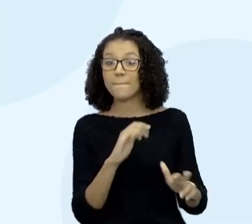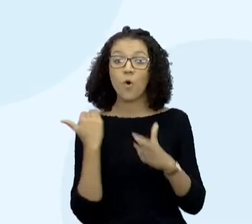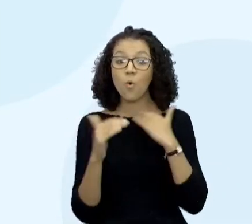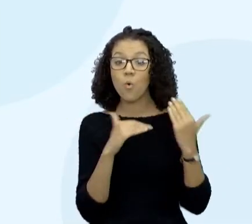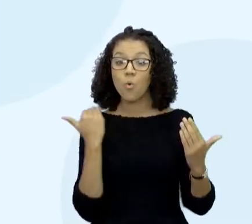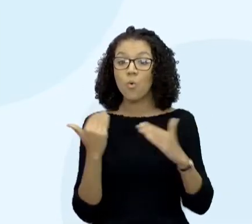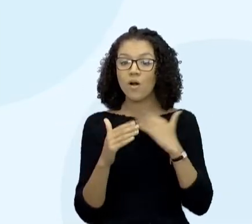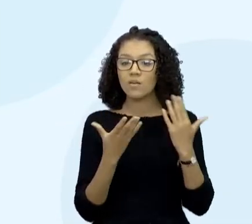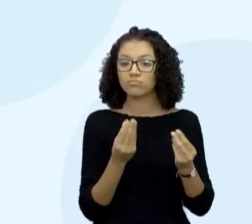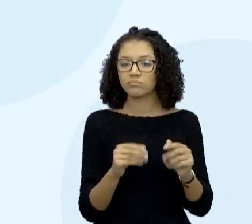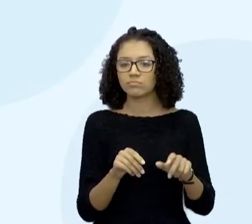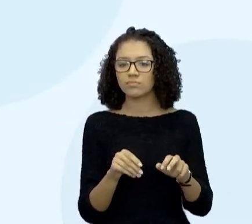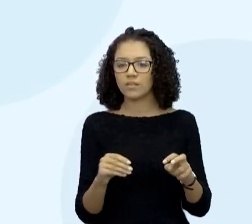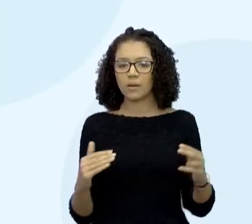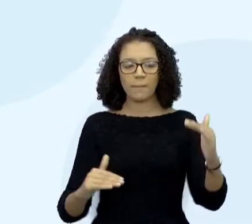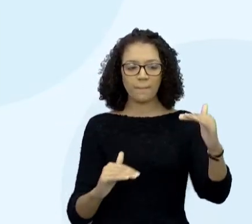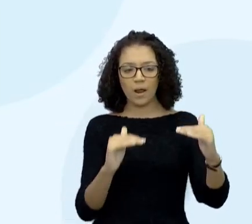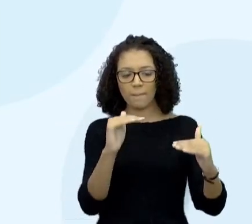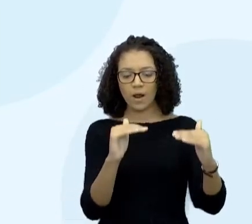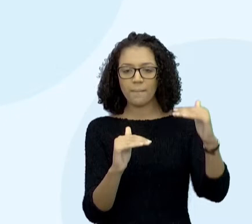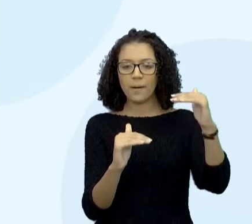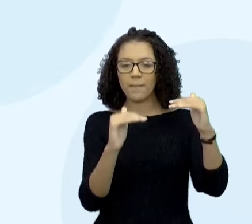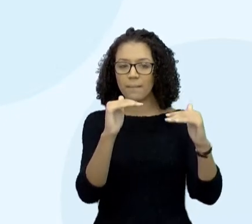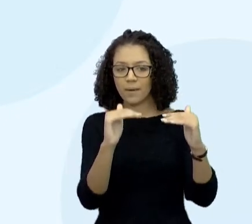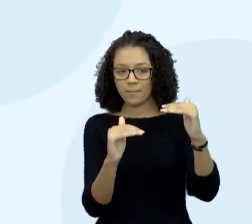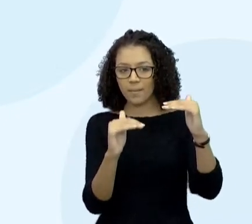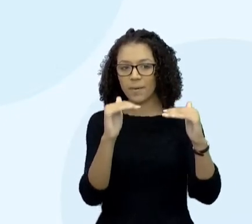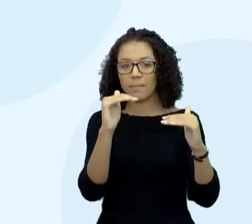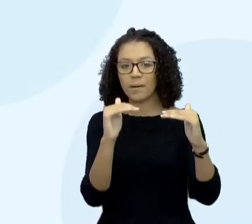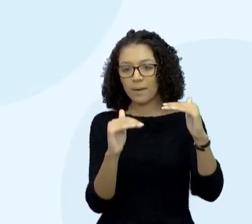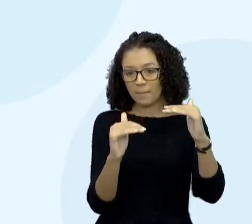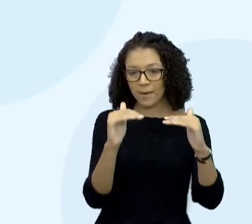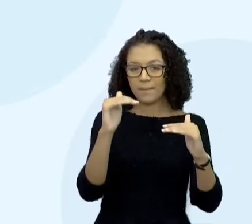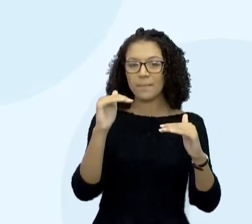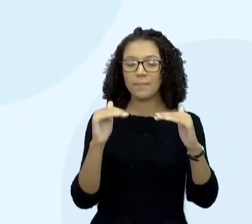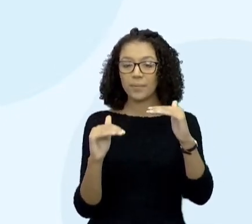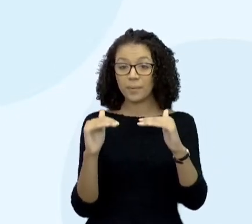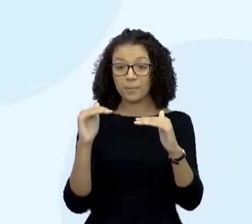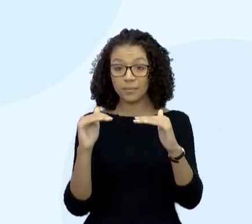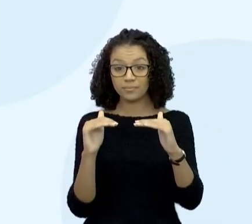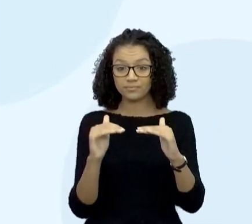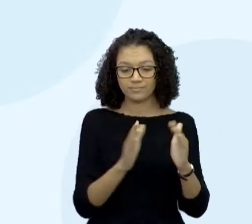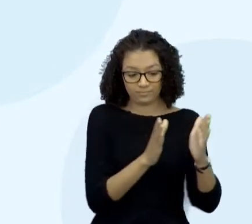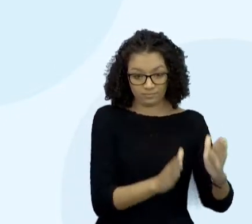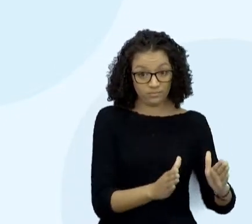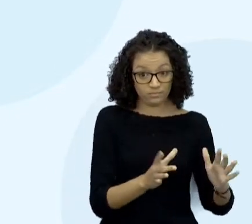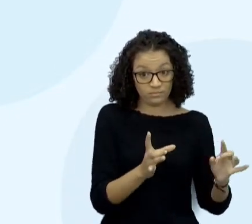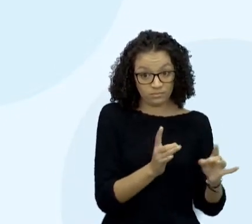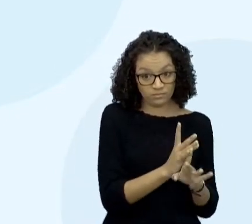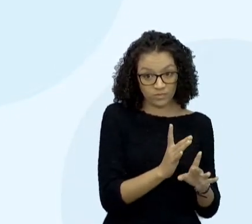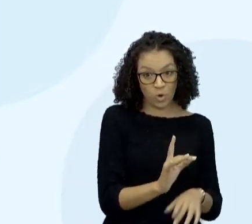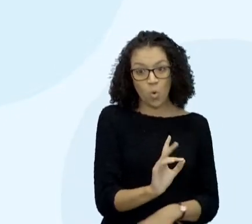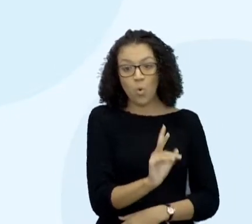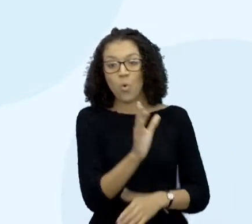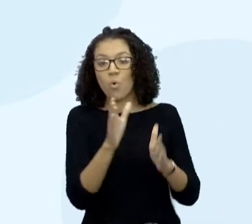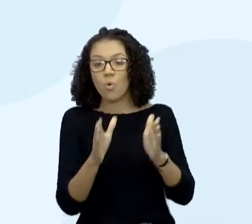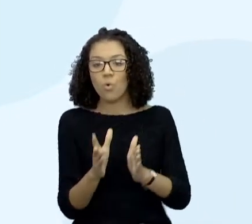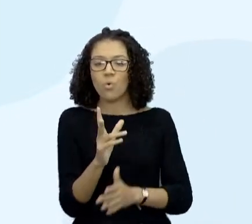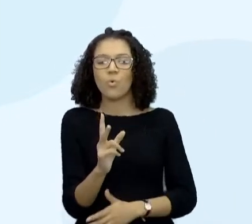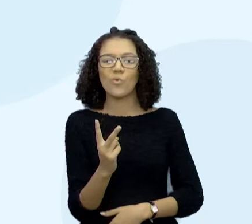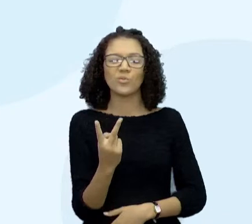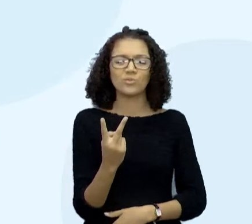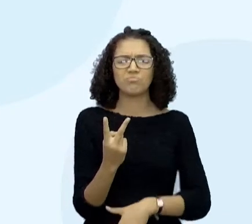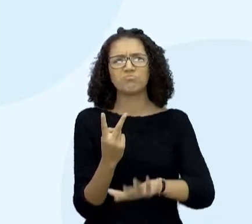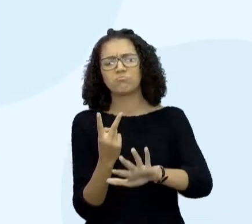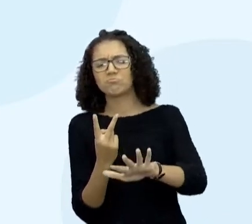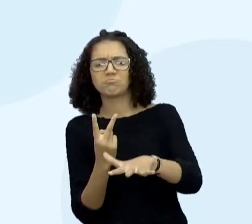aqui, ó, a pirâmide etária, mostrando aí, ó, estável ou lento. No estágio 2, que é mais ou menos aí no